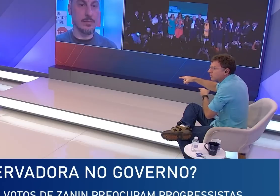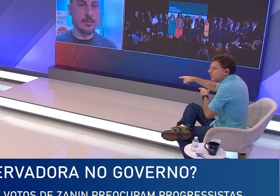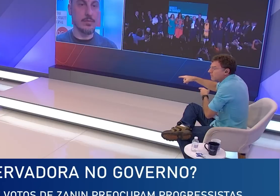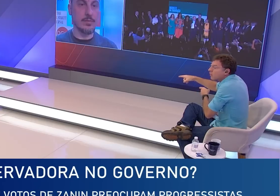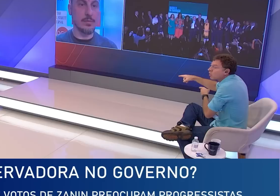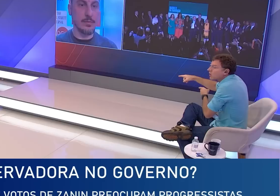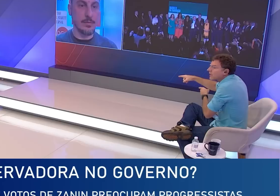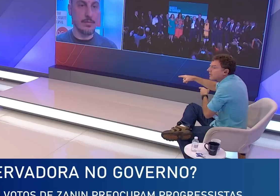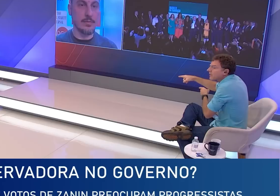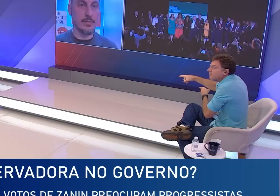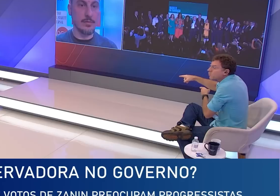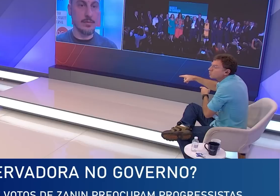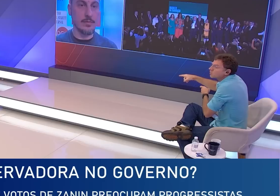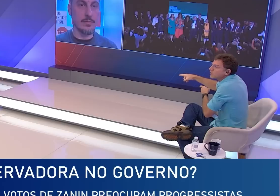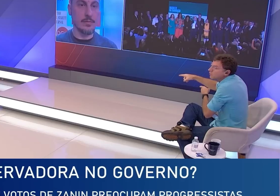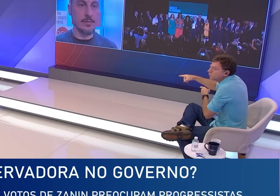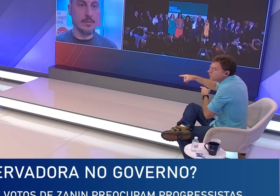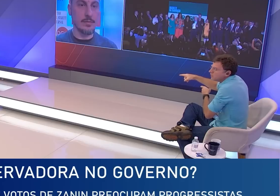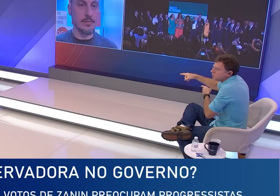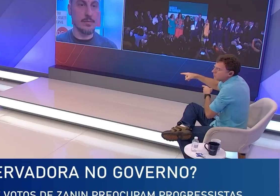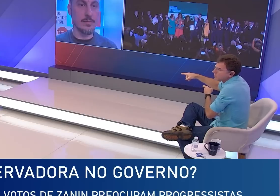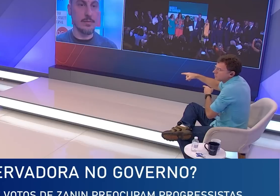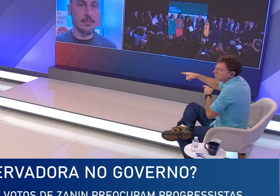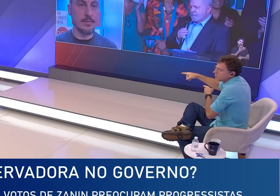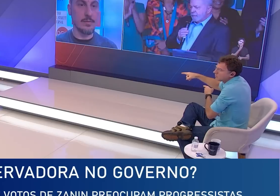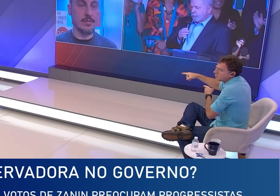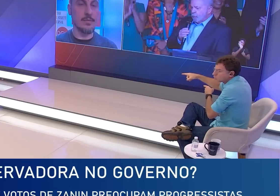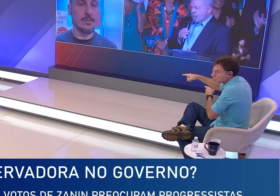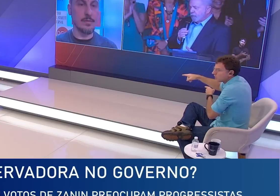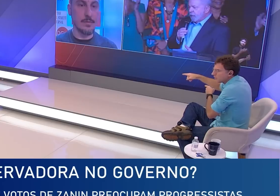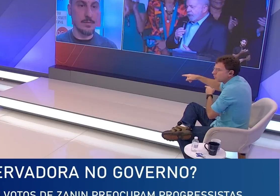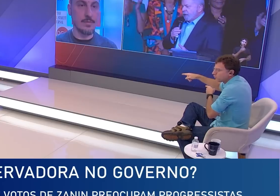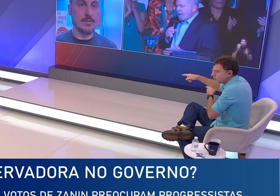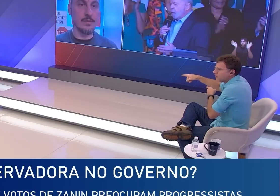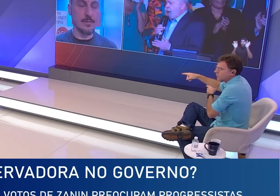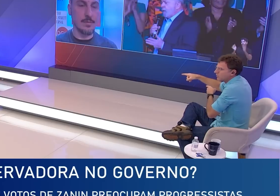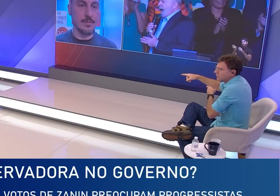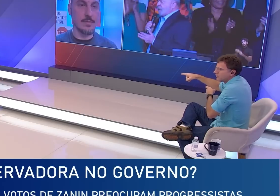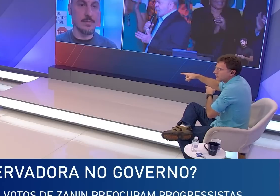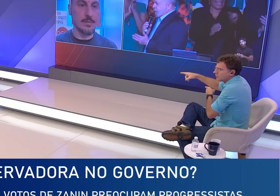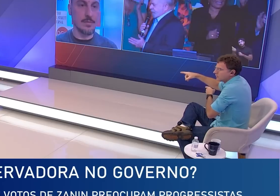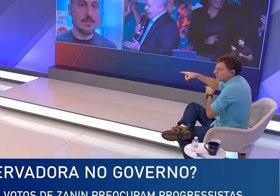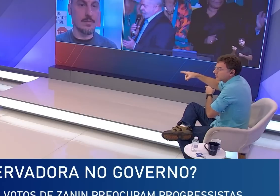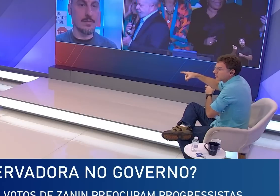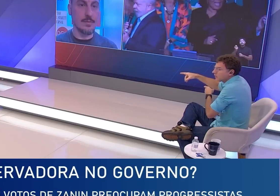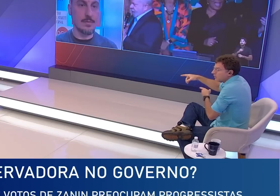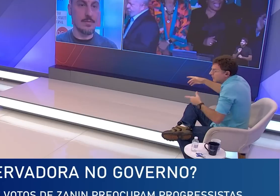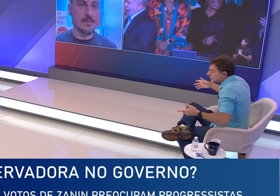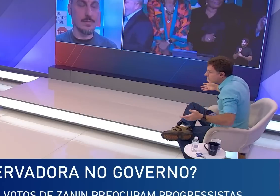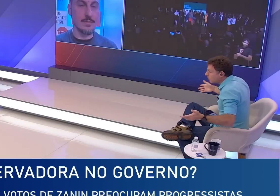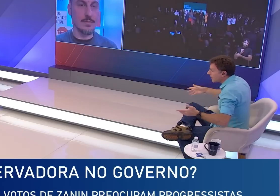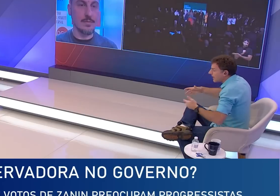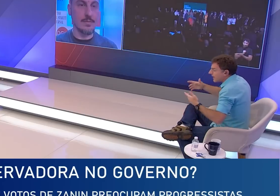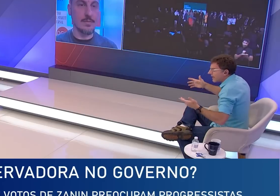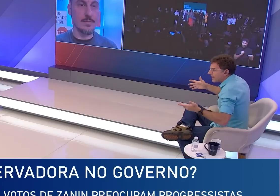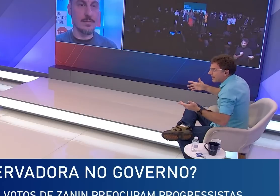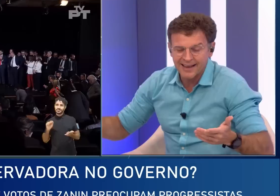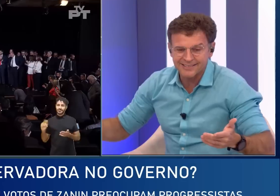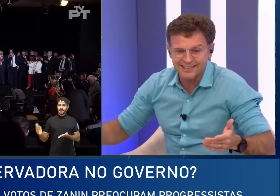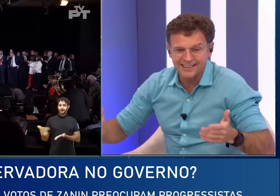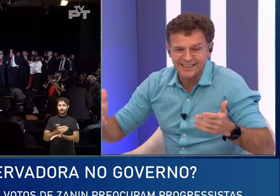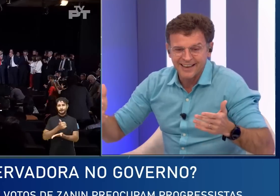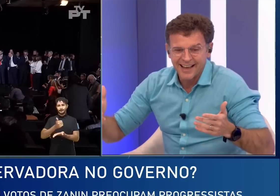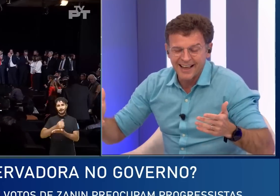Comunicações para colocar quem? O Juscelino Filho. O Juscelino Filho. Entendeu? Então,